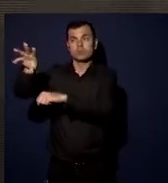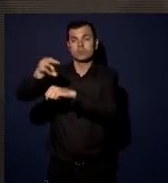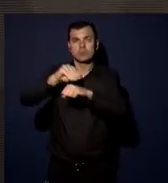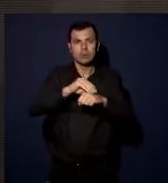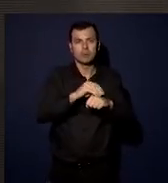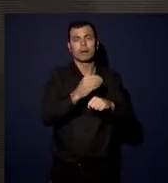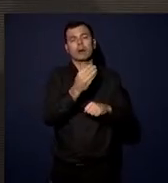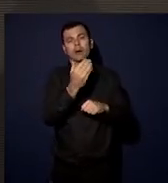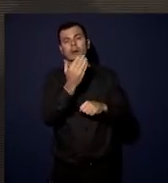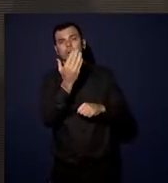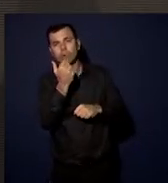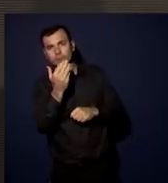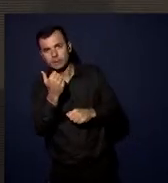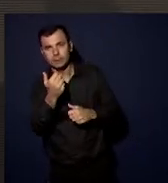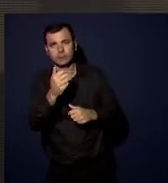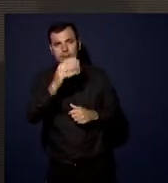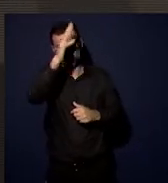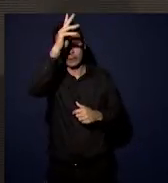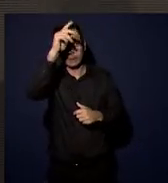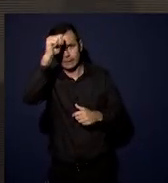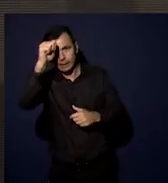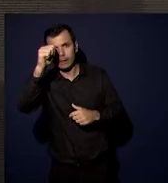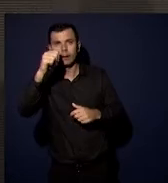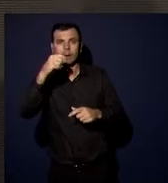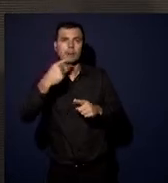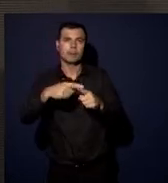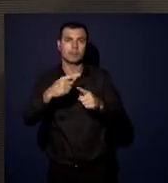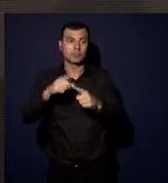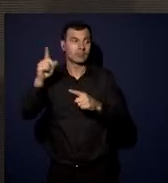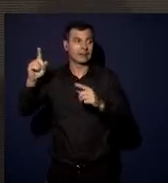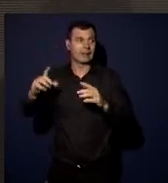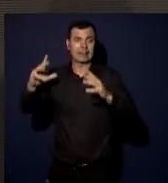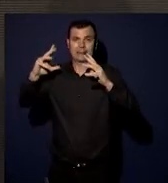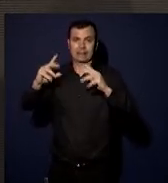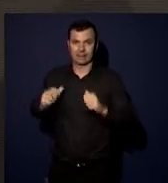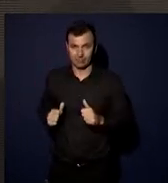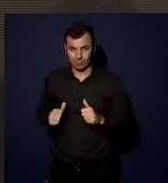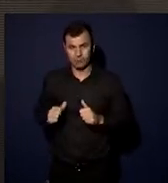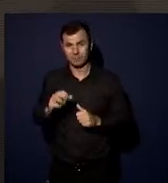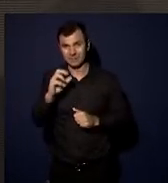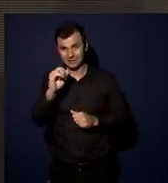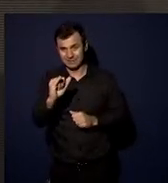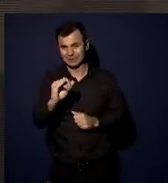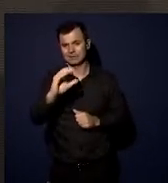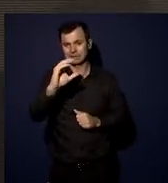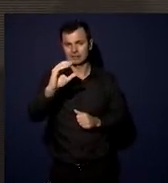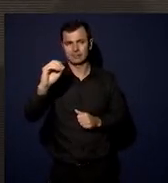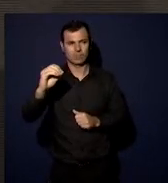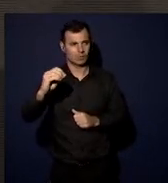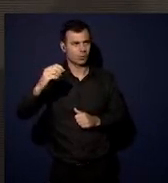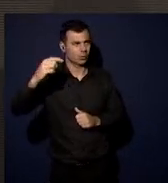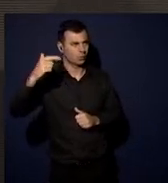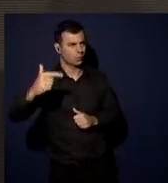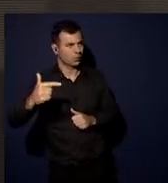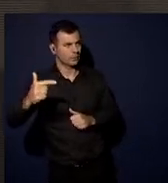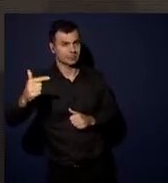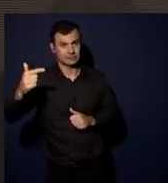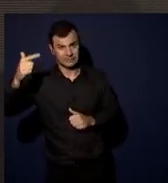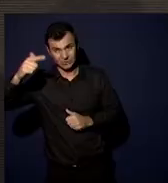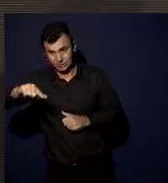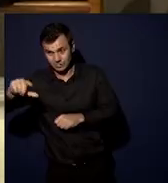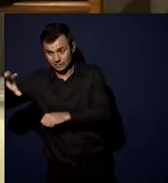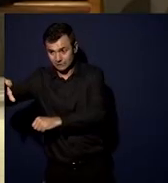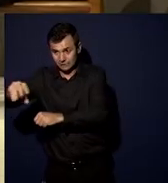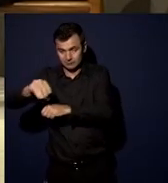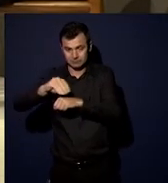refrigerante coisas food grade vamos dizer assim de tão Limpo mas se você rende CO2 ele passa a fazer o